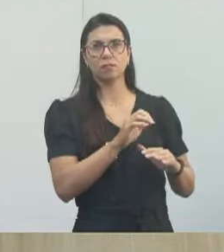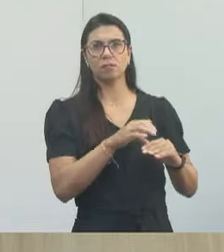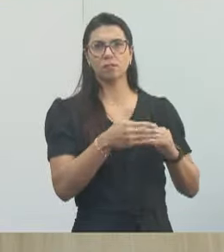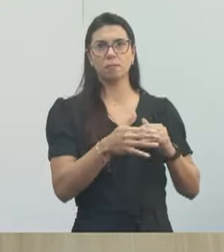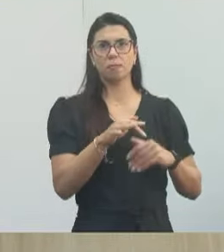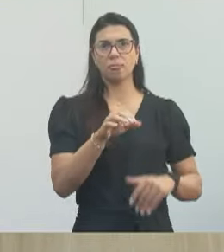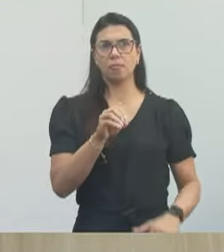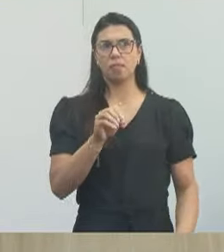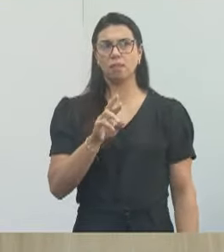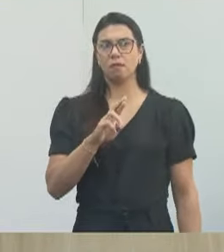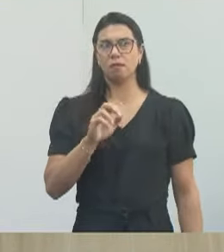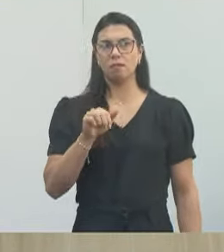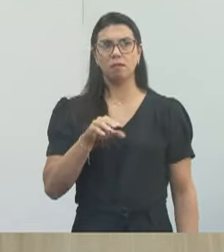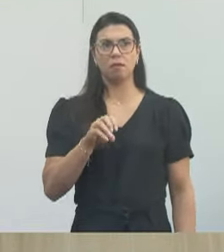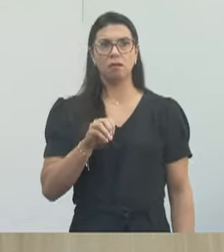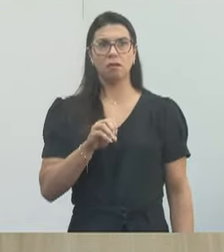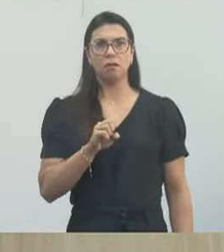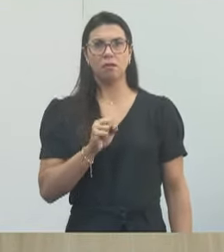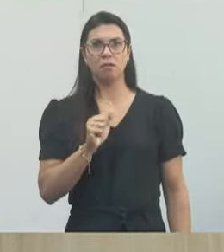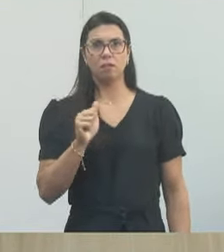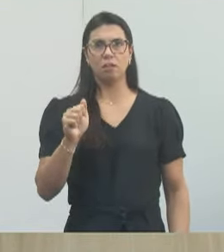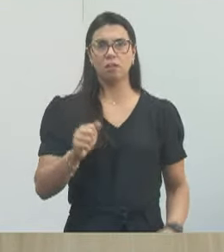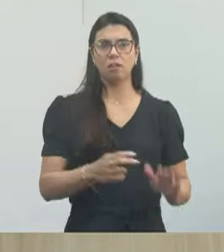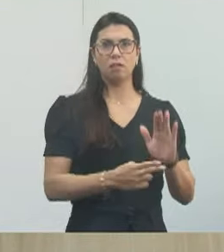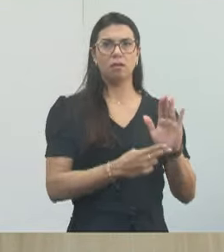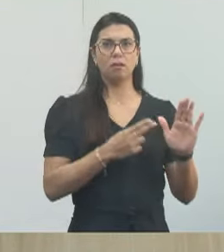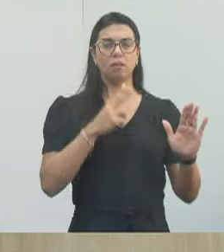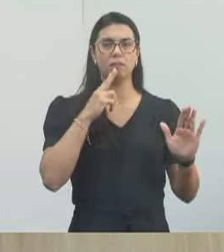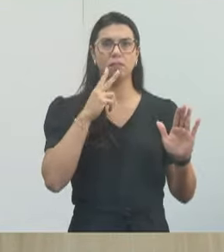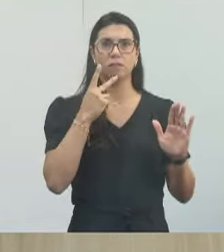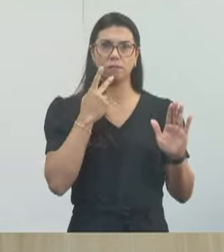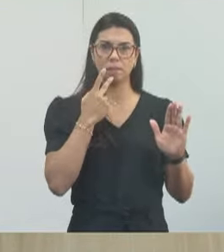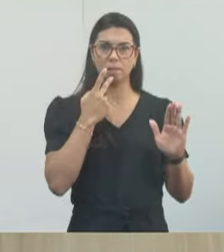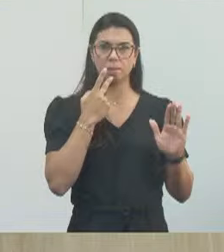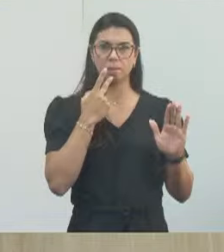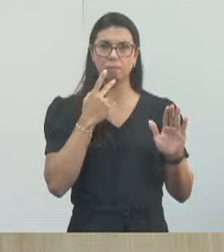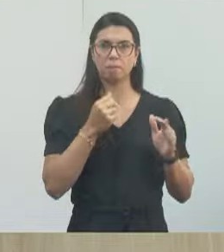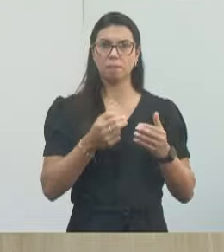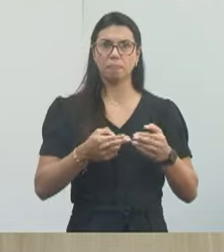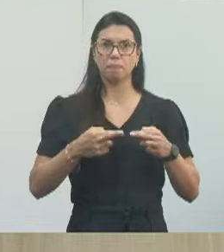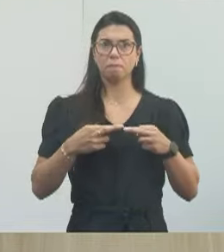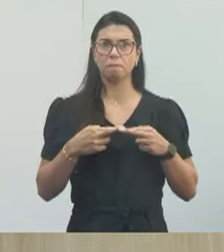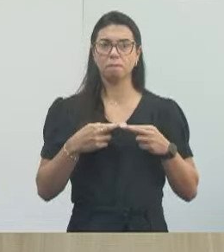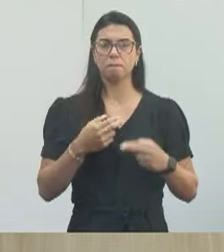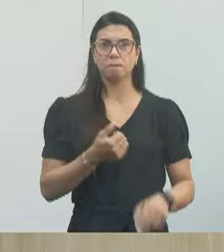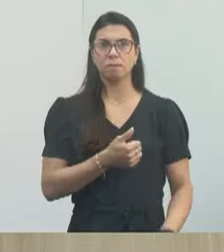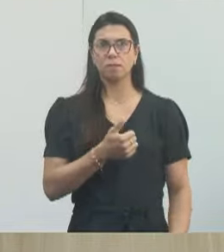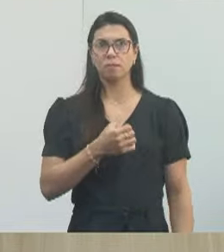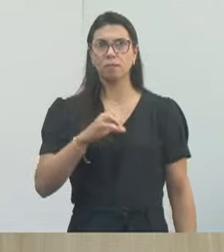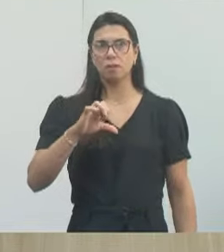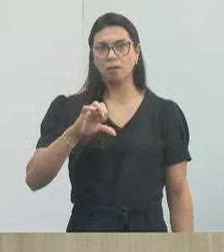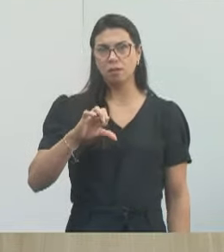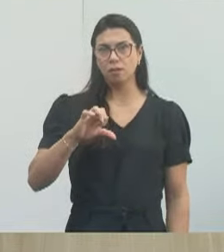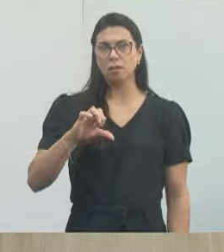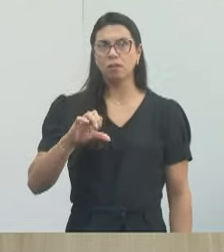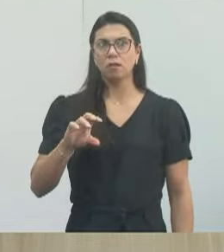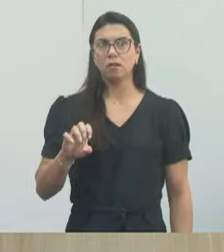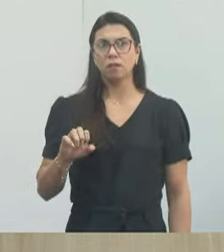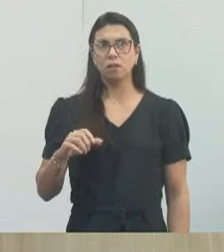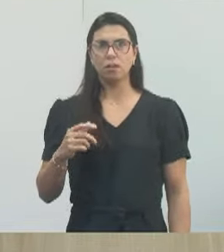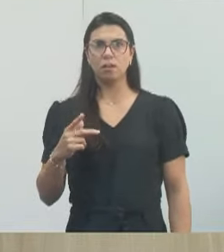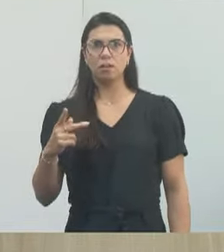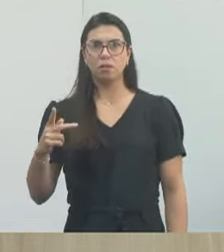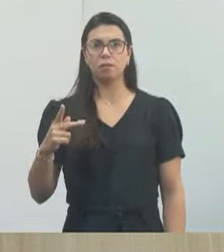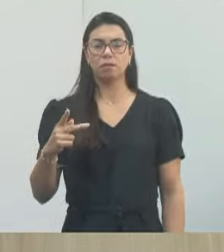nesse município autoria Vereador hern Barreto requerimento 119 A idp